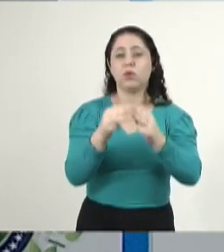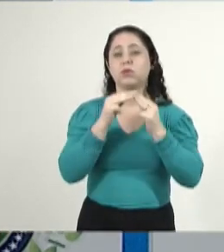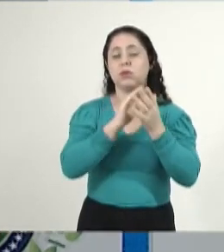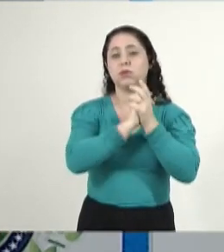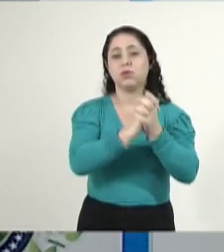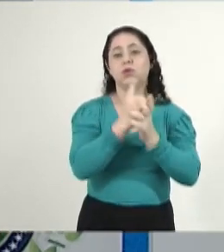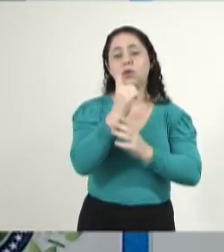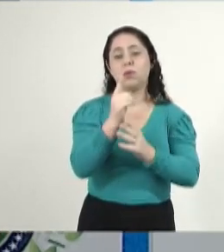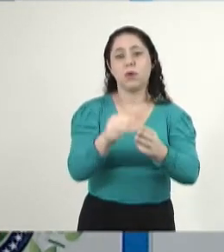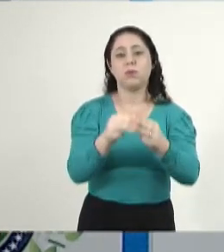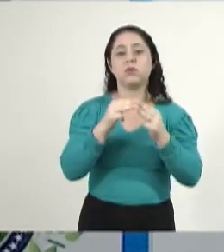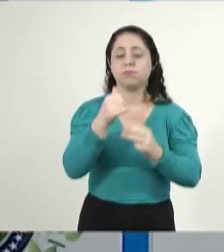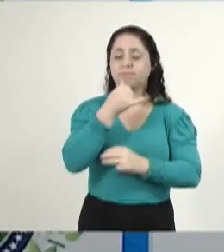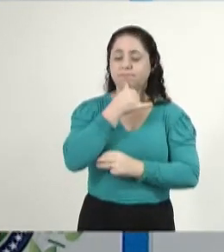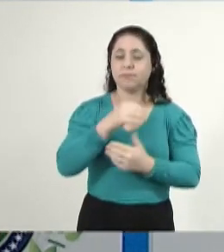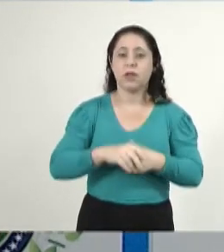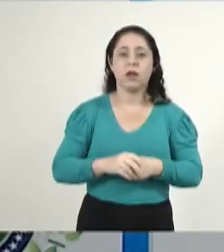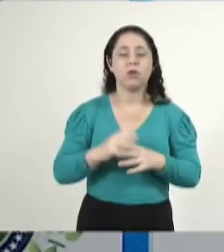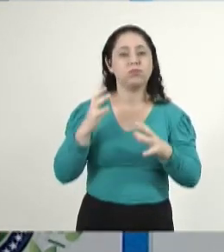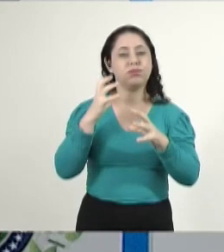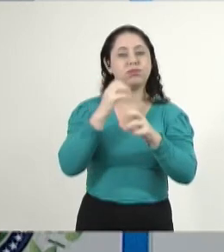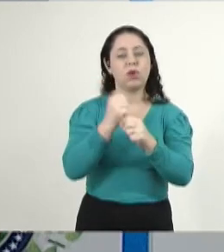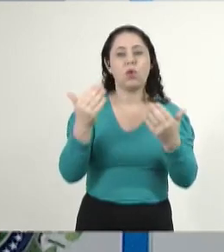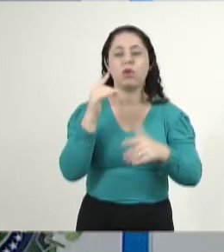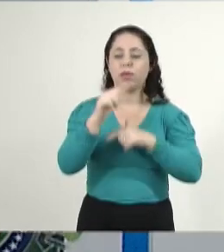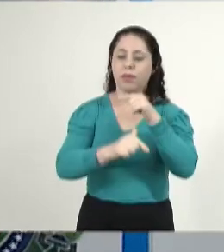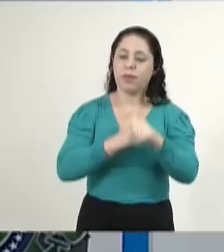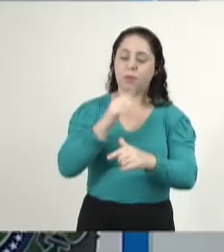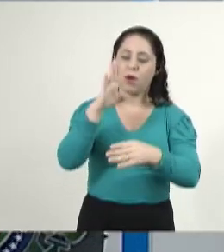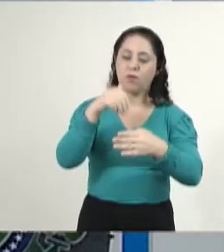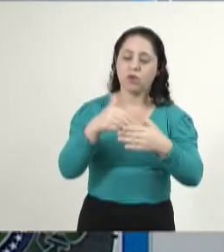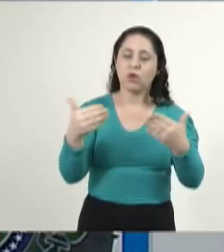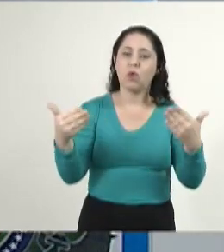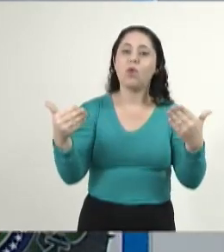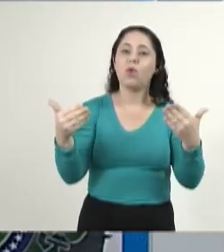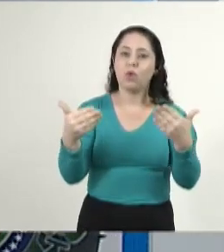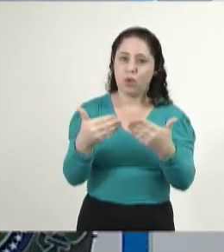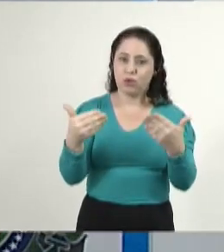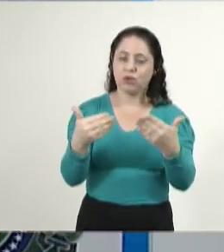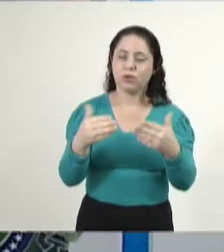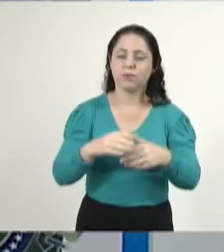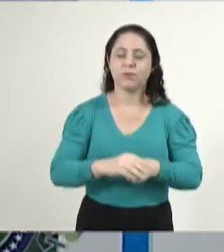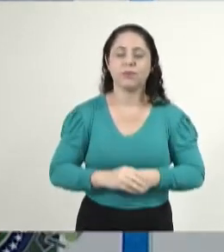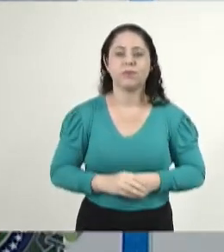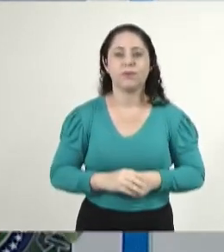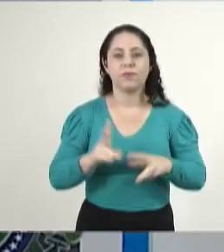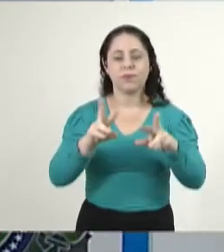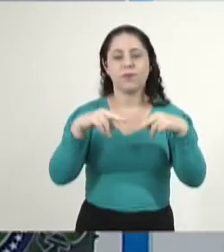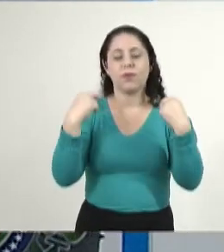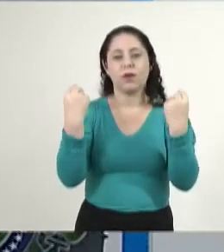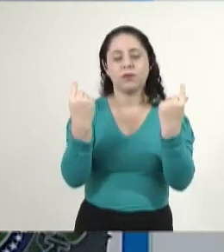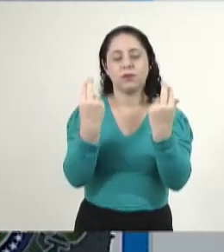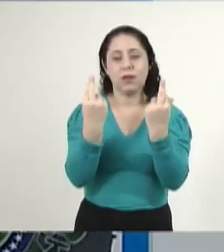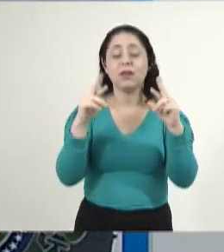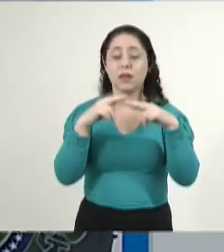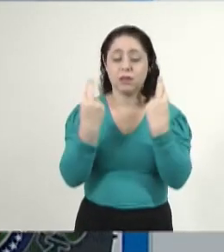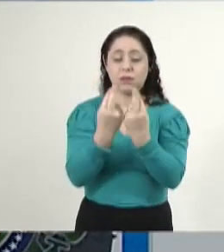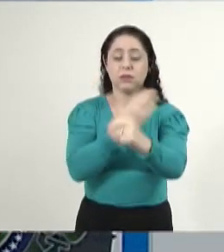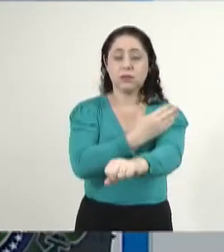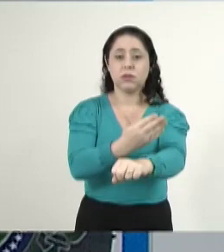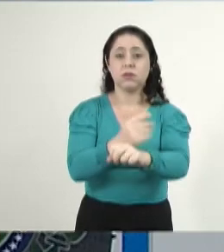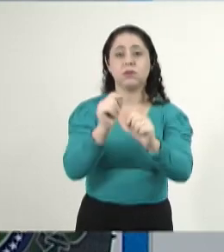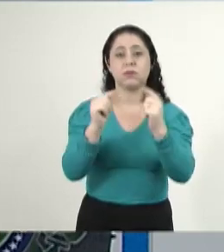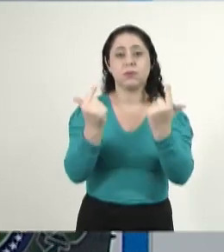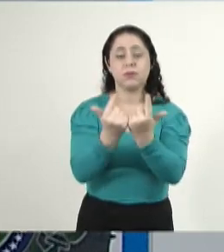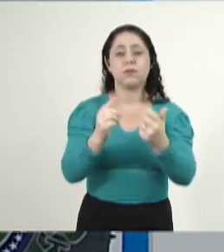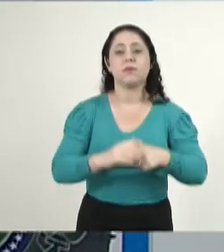e uma moção de pesar. Esse foi o balanço das votações, aliás, na ordem do dia aqui na Assembleia Legislativa de Mato Grosso do Sul